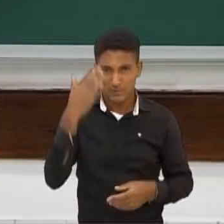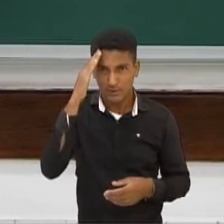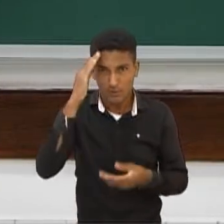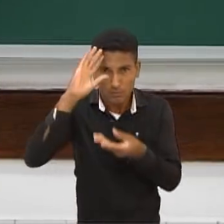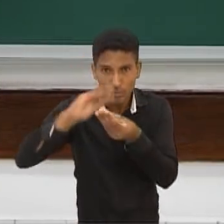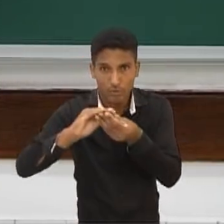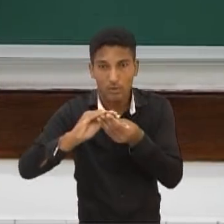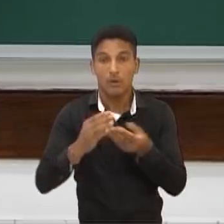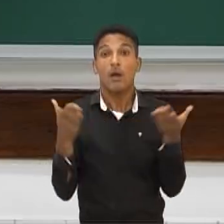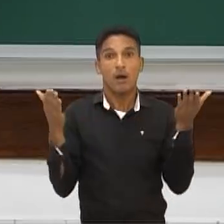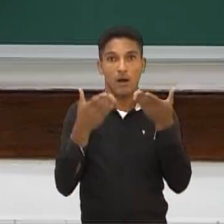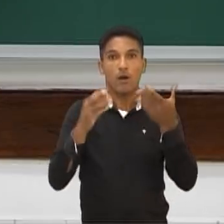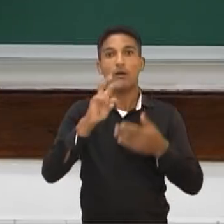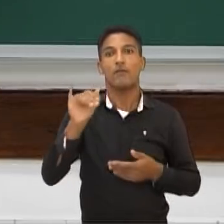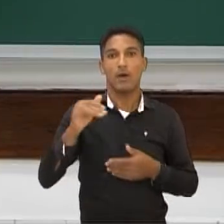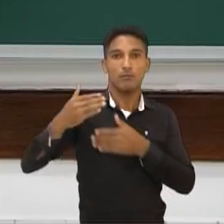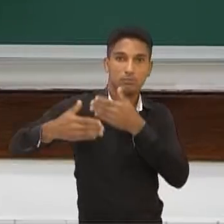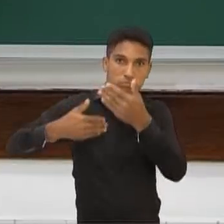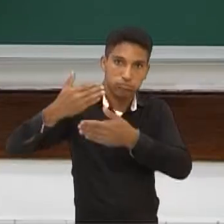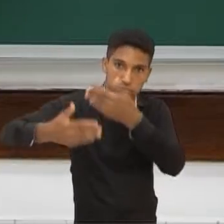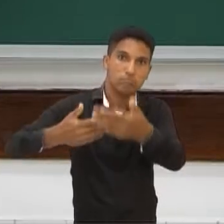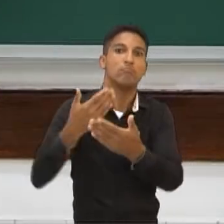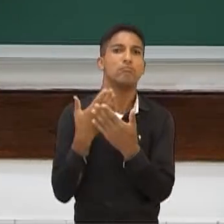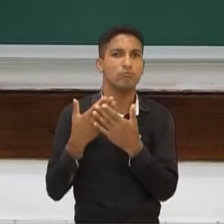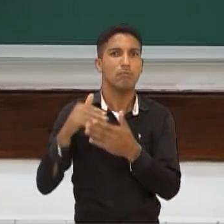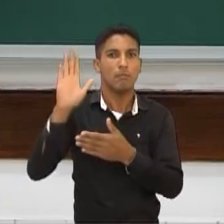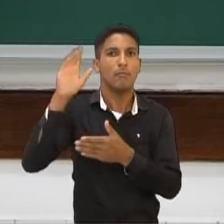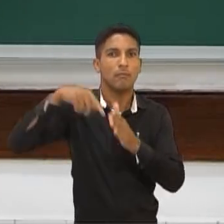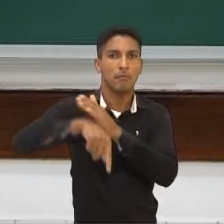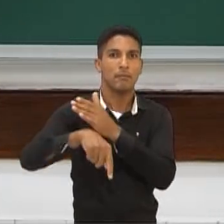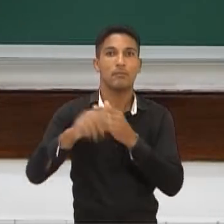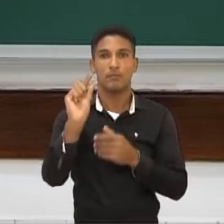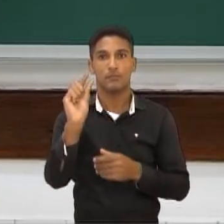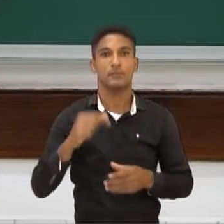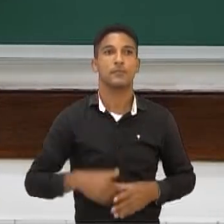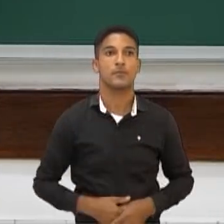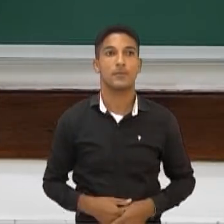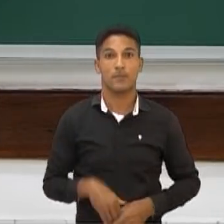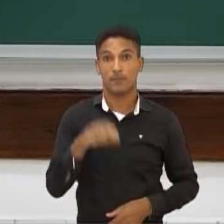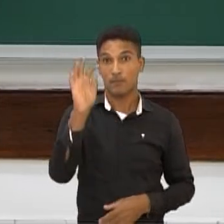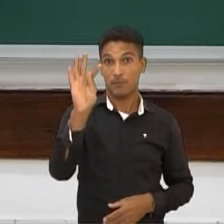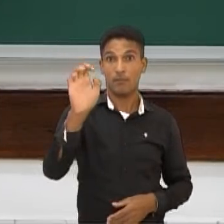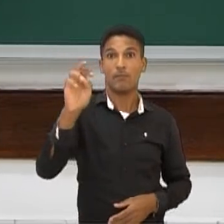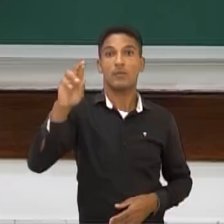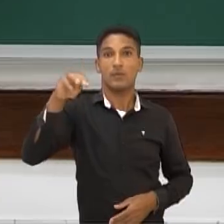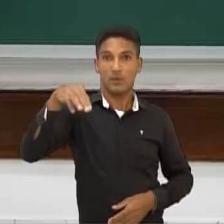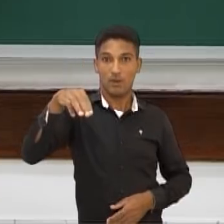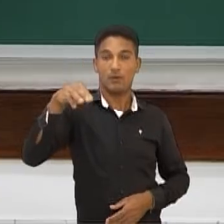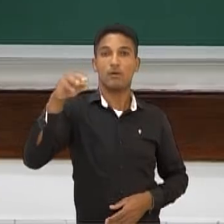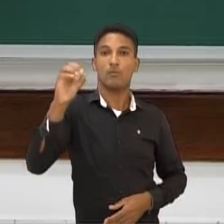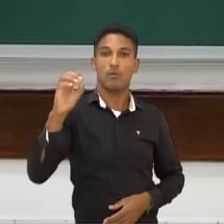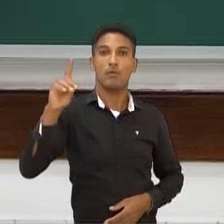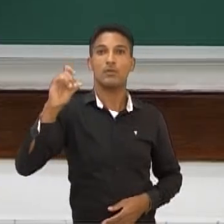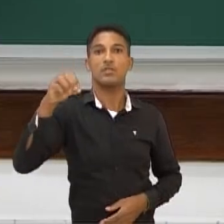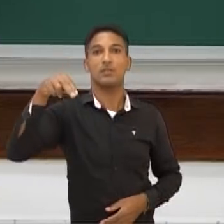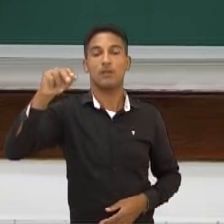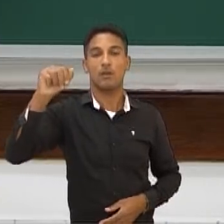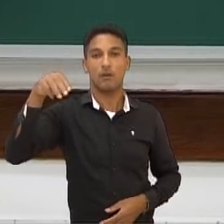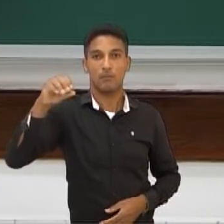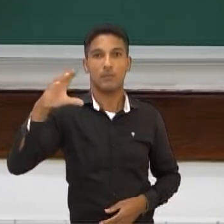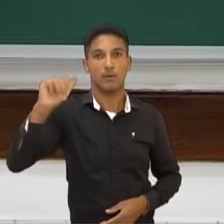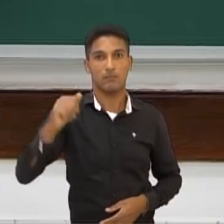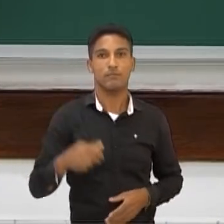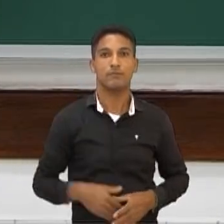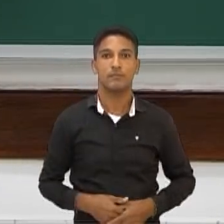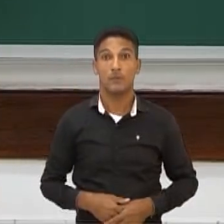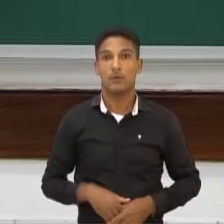nós vamos um pouquinho adiante dentro do estudo da termodinâmica. A termodinâmica, ela tem duas leis. E